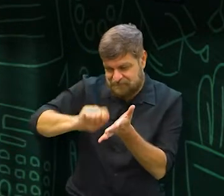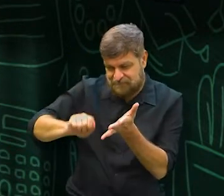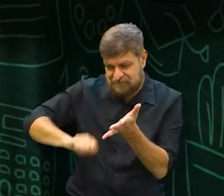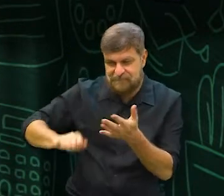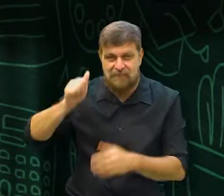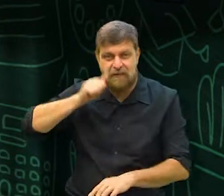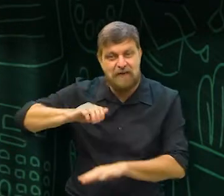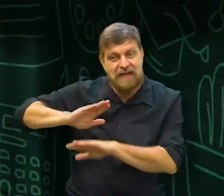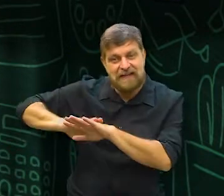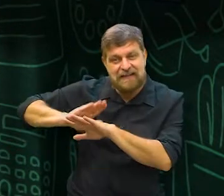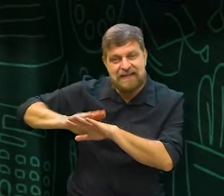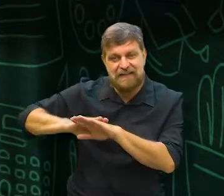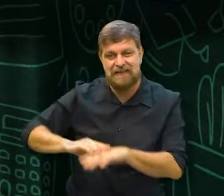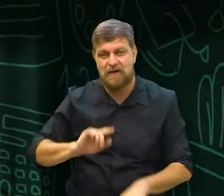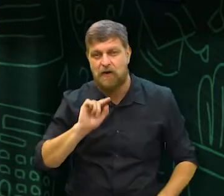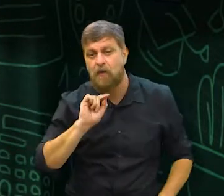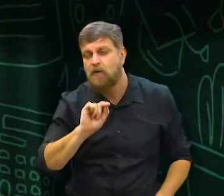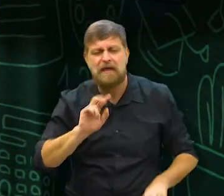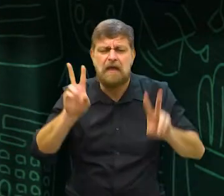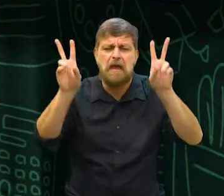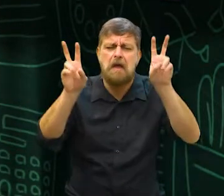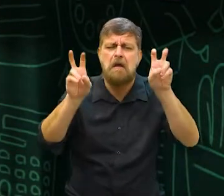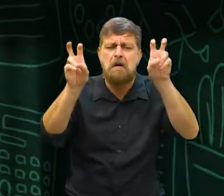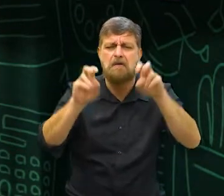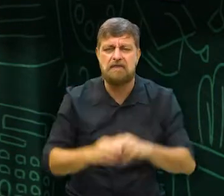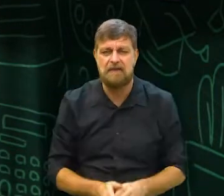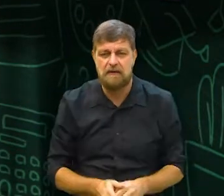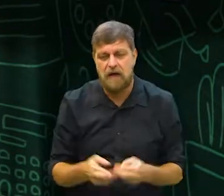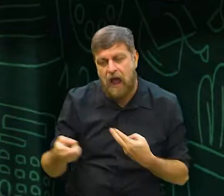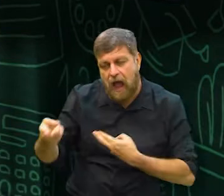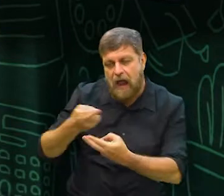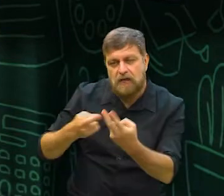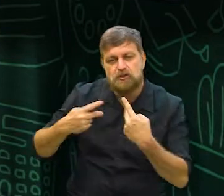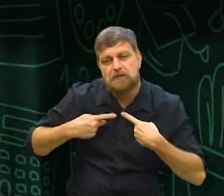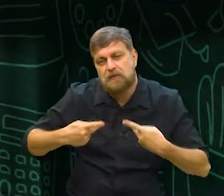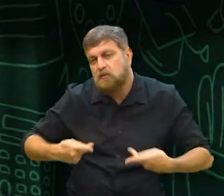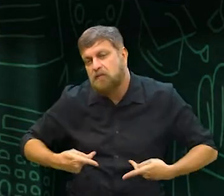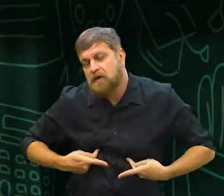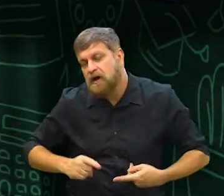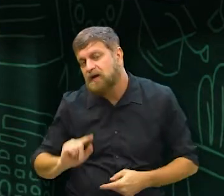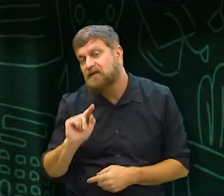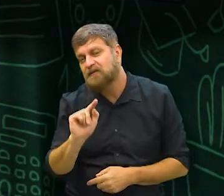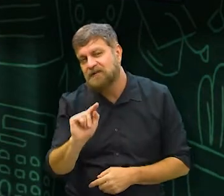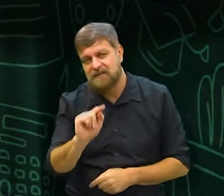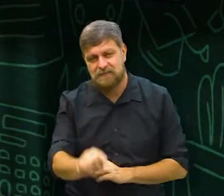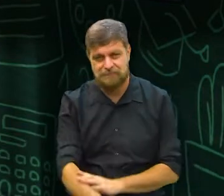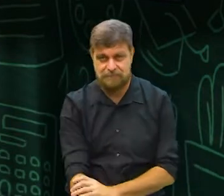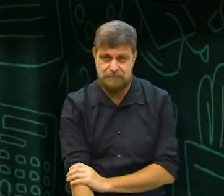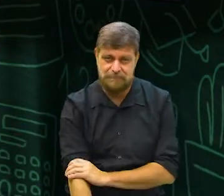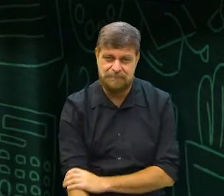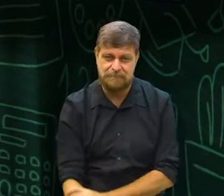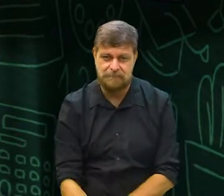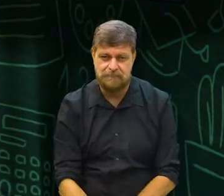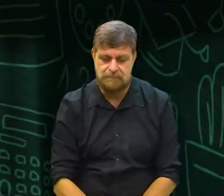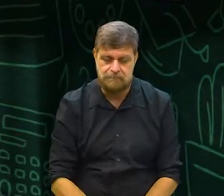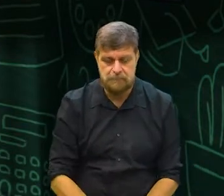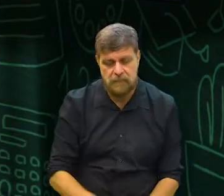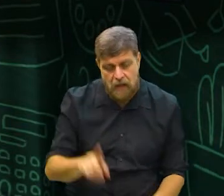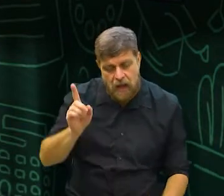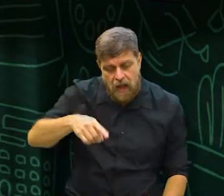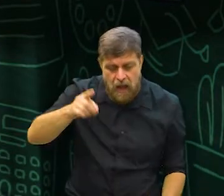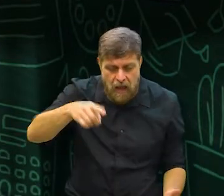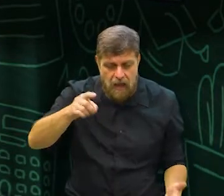pelas mulheres, eles falam sobre o quê? Relações humanas? Como é que é, Edgar? Isso,